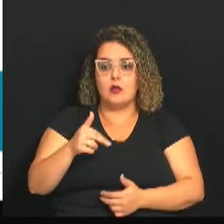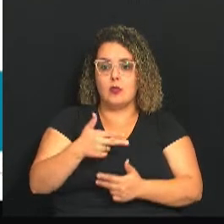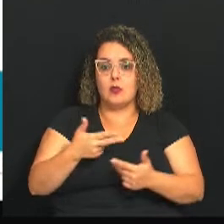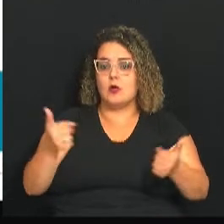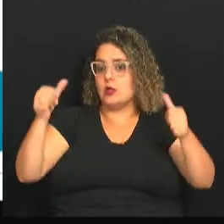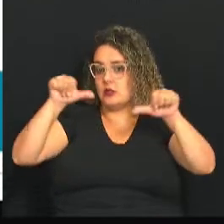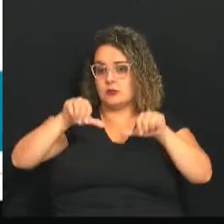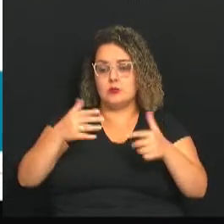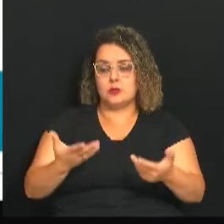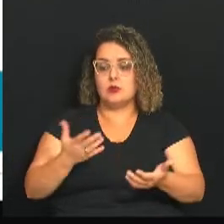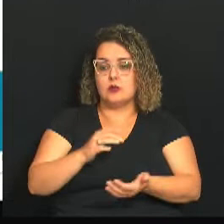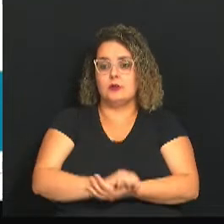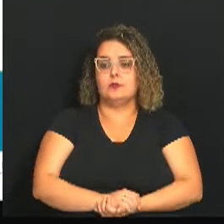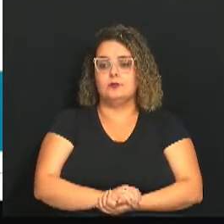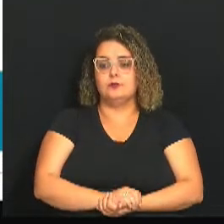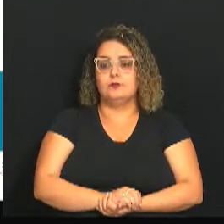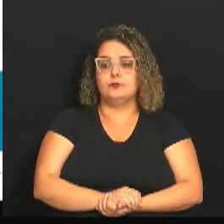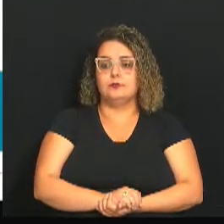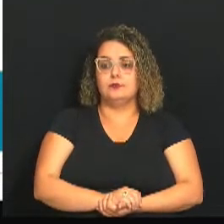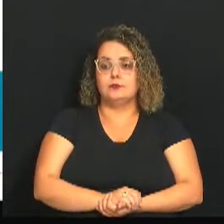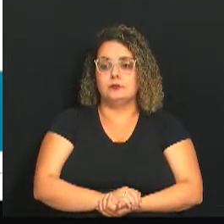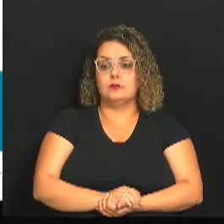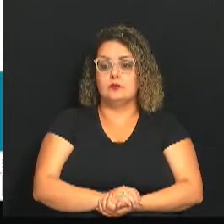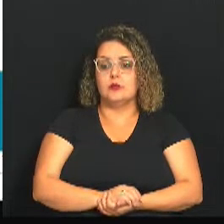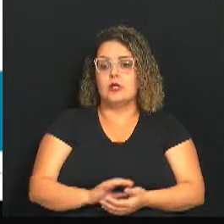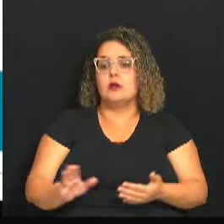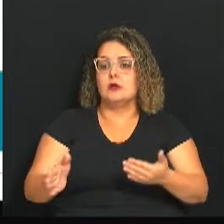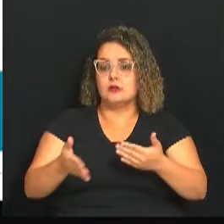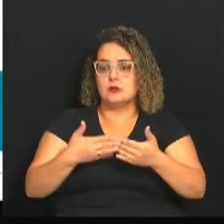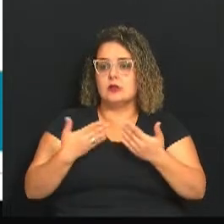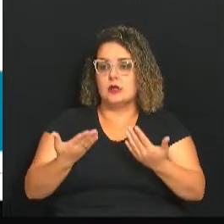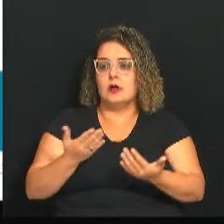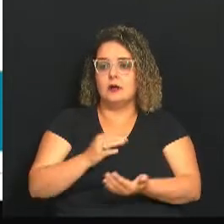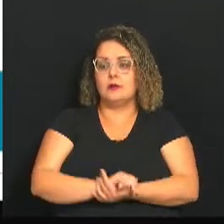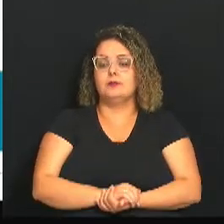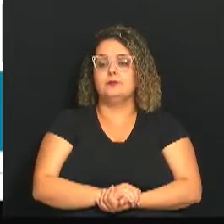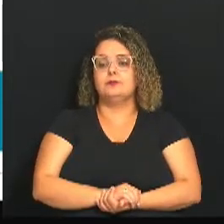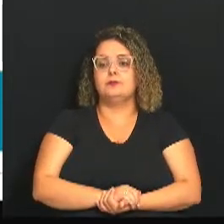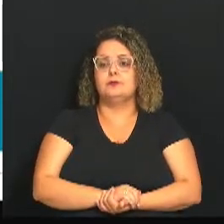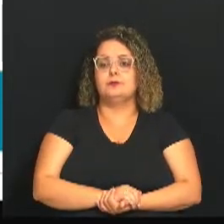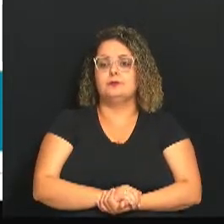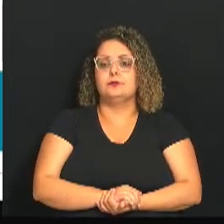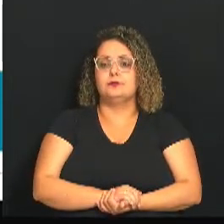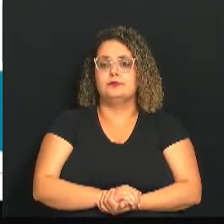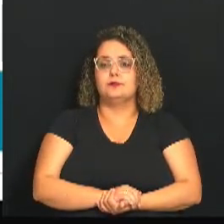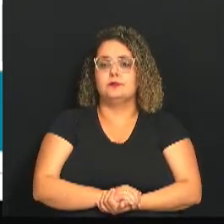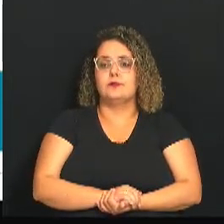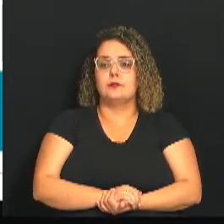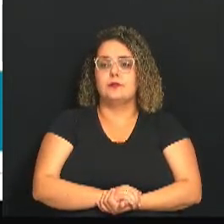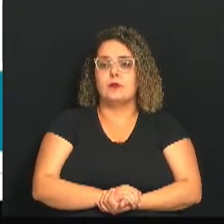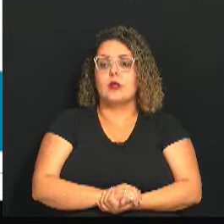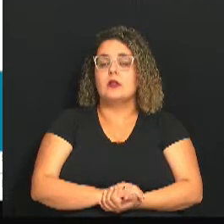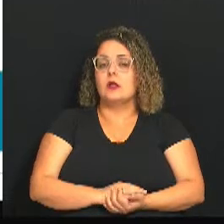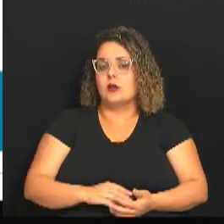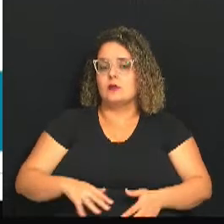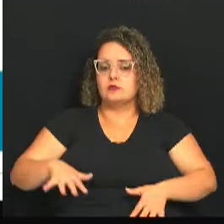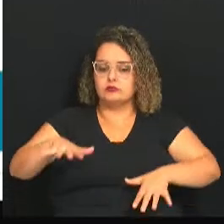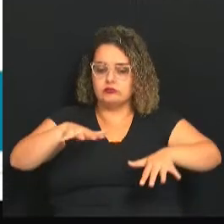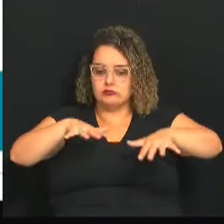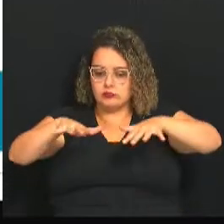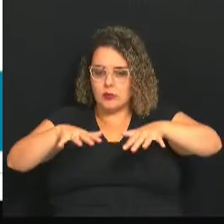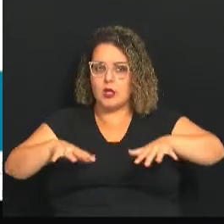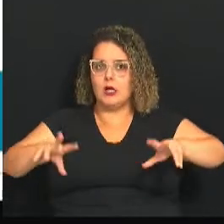Algumas perspectivas aqui para encerrar, né, a gente tem esse cenário de mudanças climáticas, né, os estudos têm